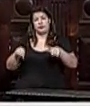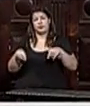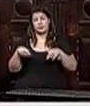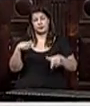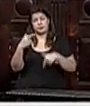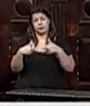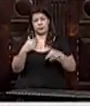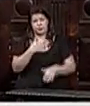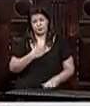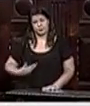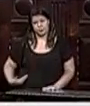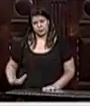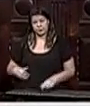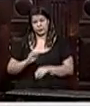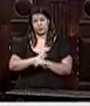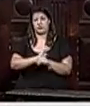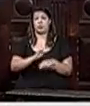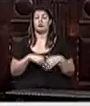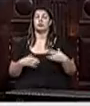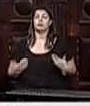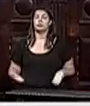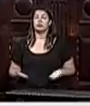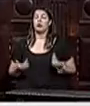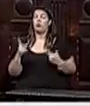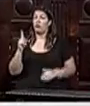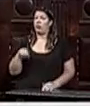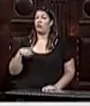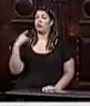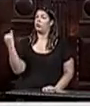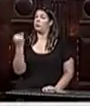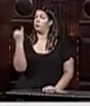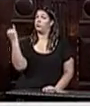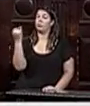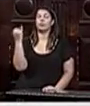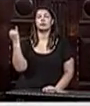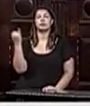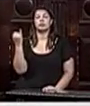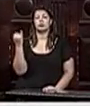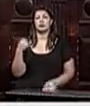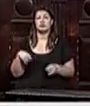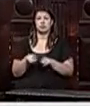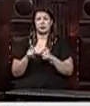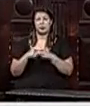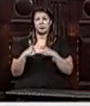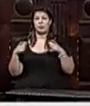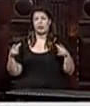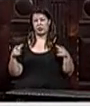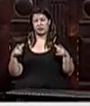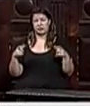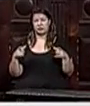estadual. Então, é uma questão aqui que é muito importante, e a Assembleia Legislativa é parte